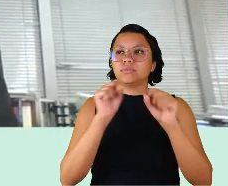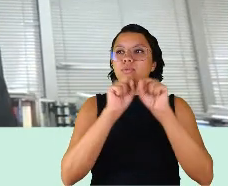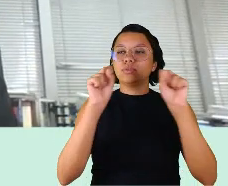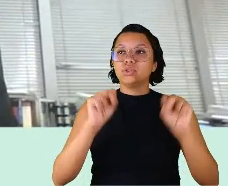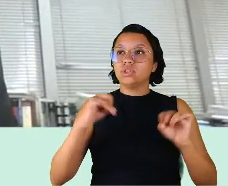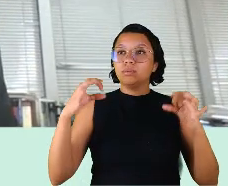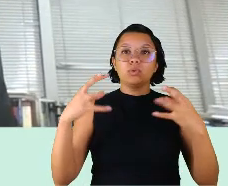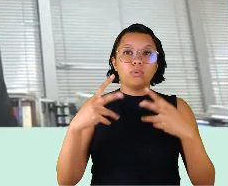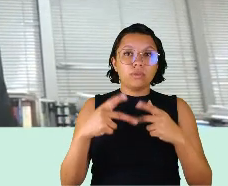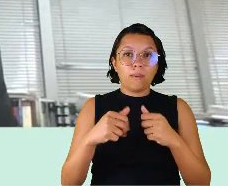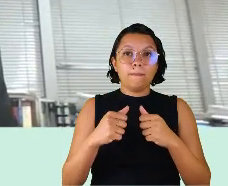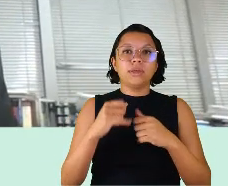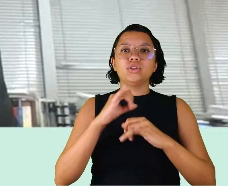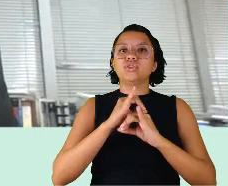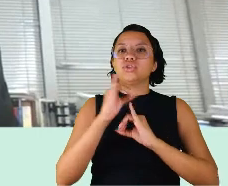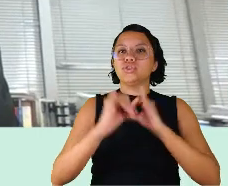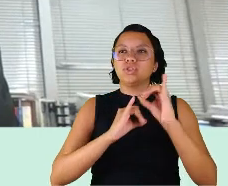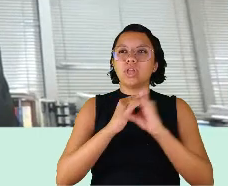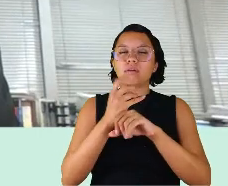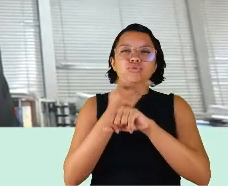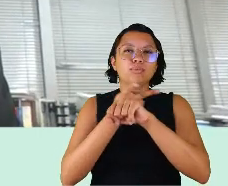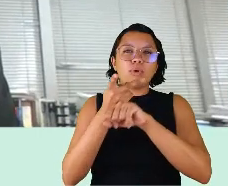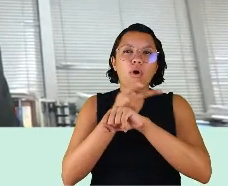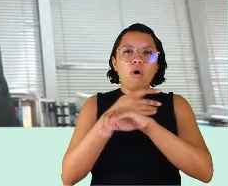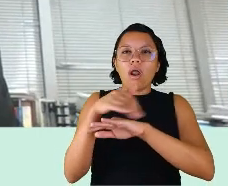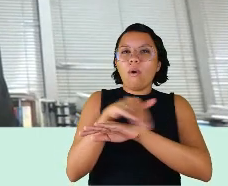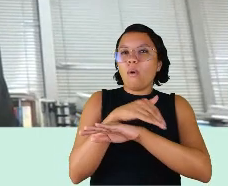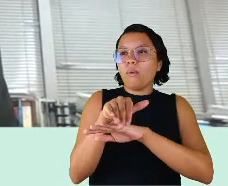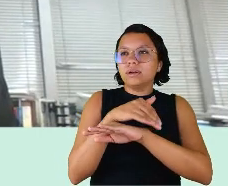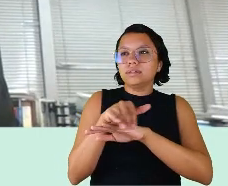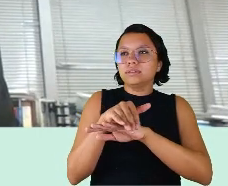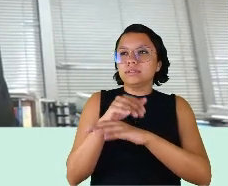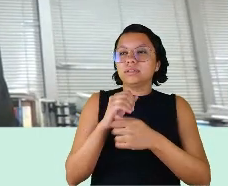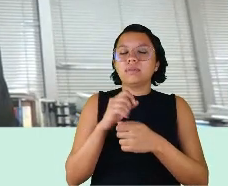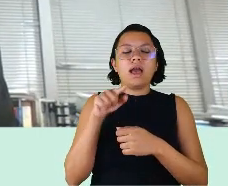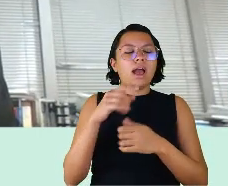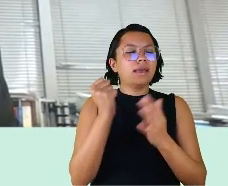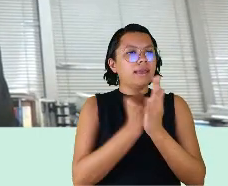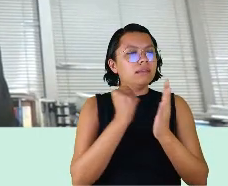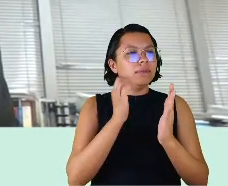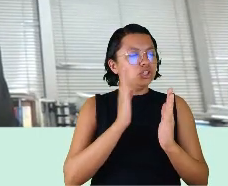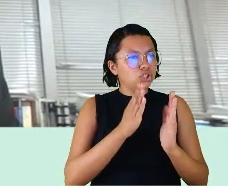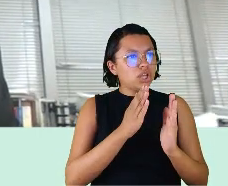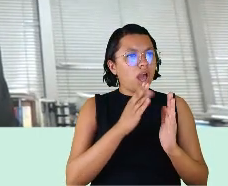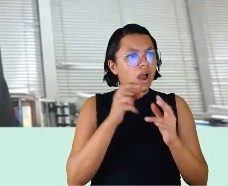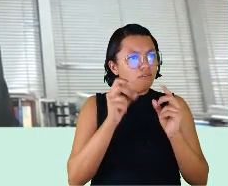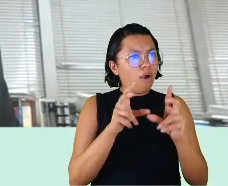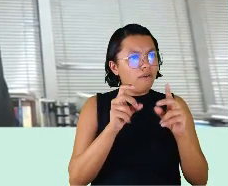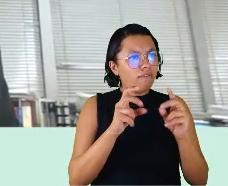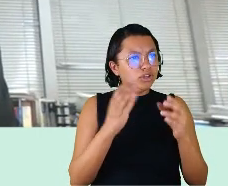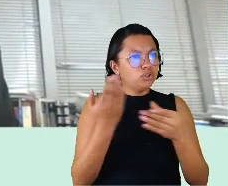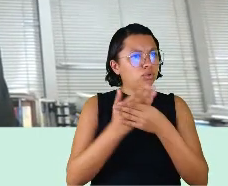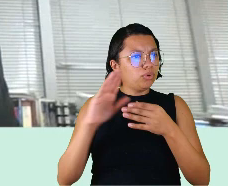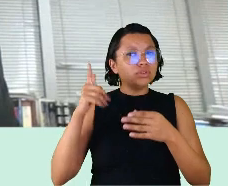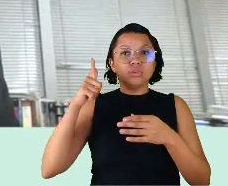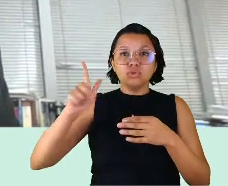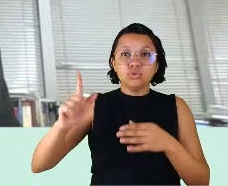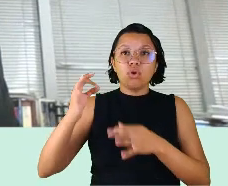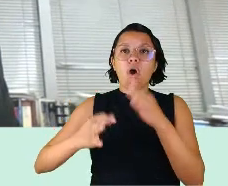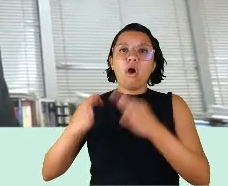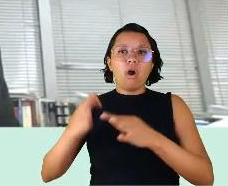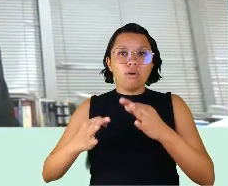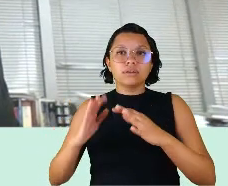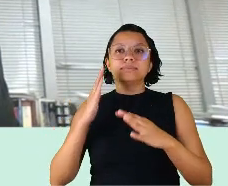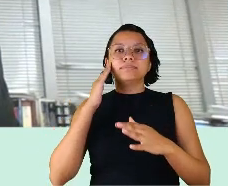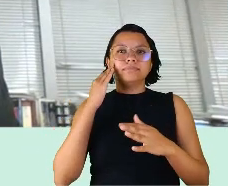totalmente digital, você procurar um endereço, se aquele bem já foi penhorado em processo de outra justiça,